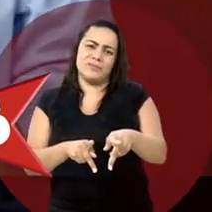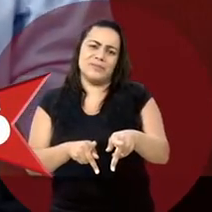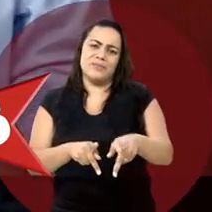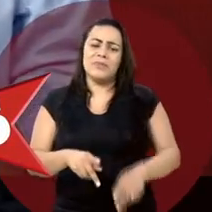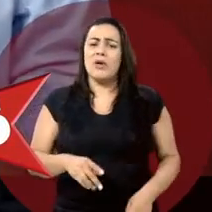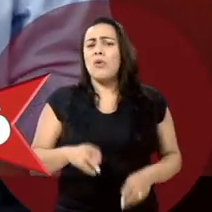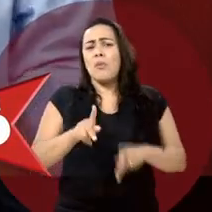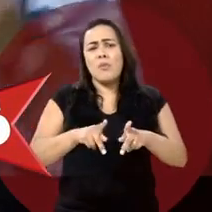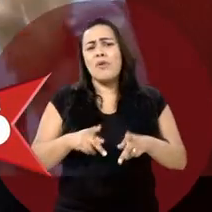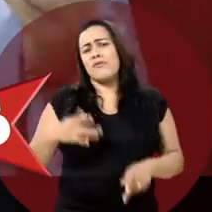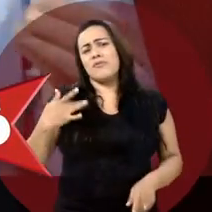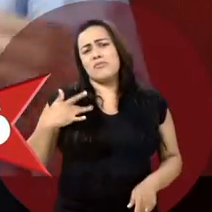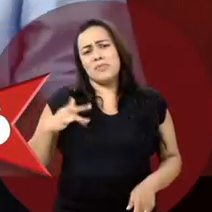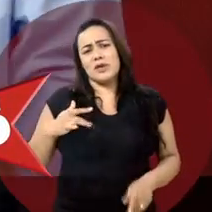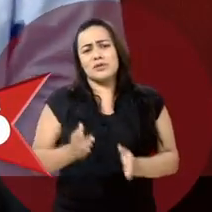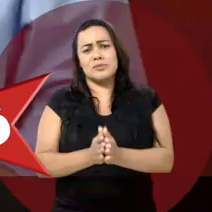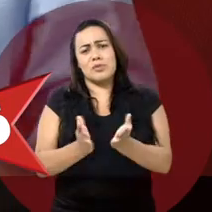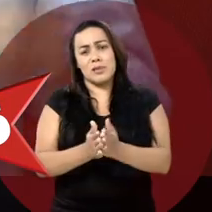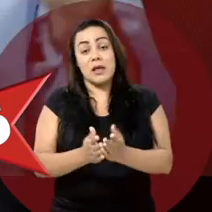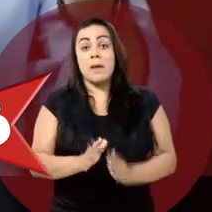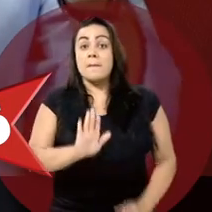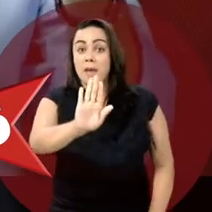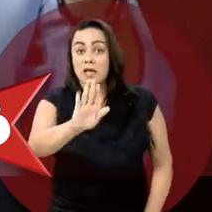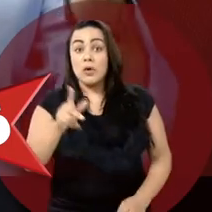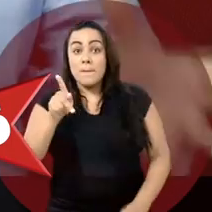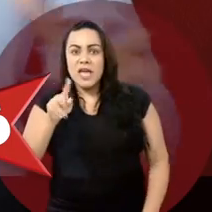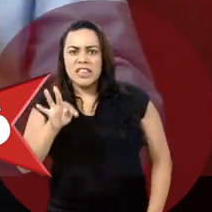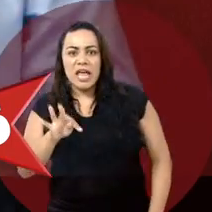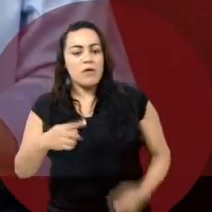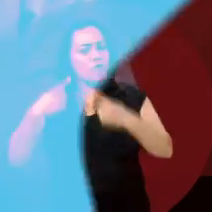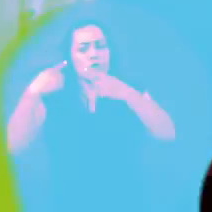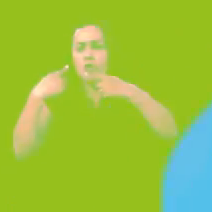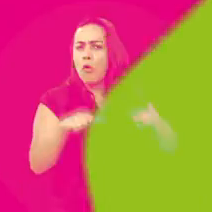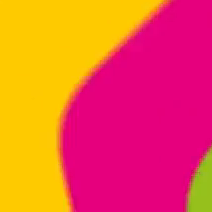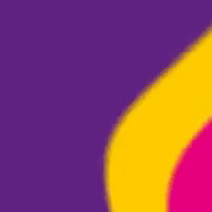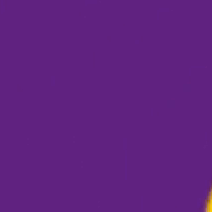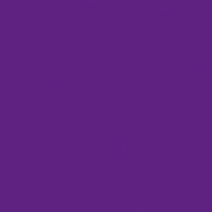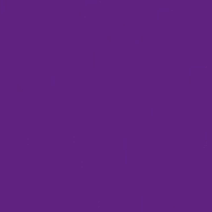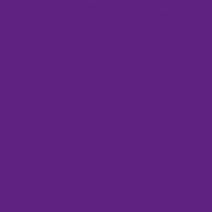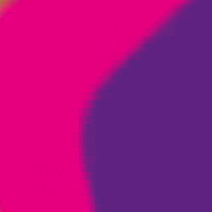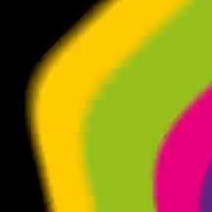o corte desses direitos e continuará sendo. É preciso ter coerência na política.